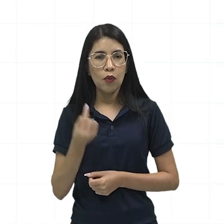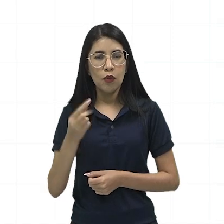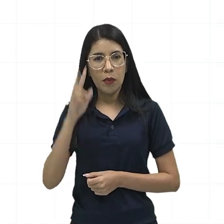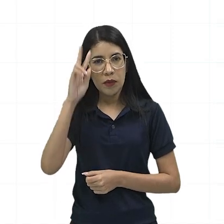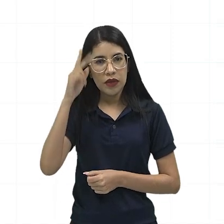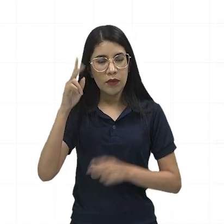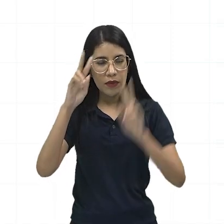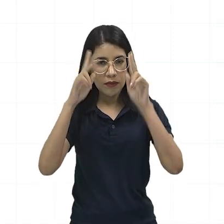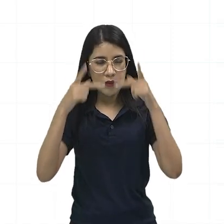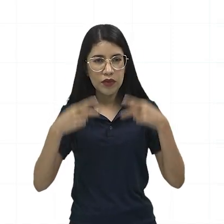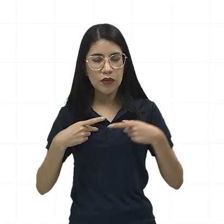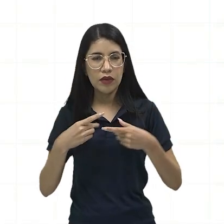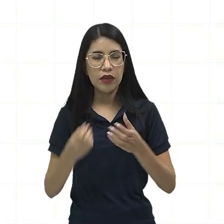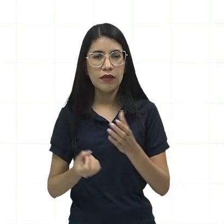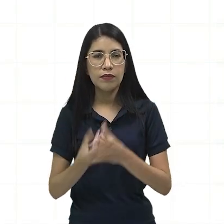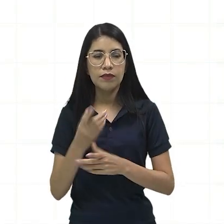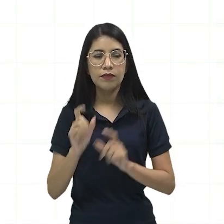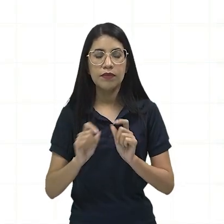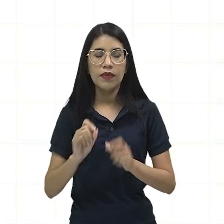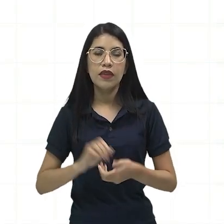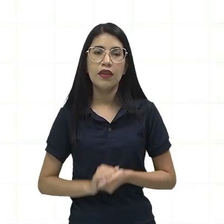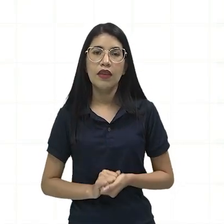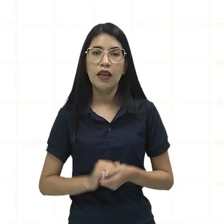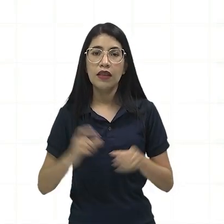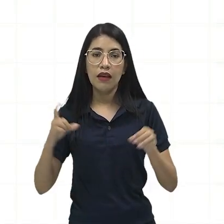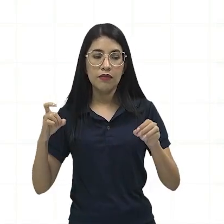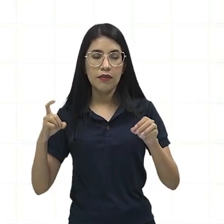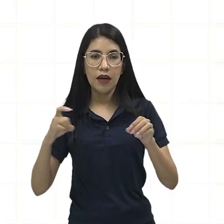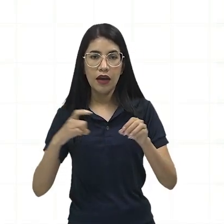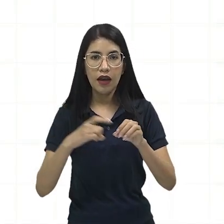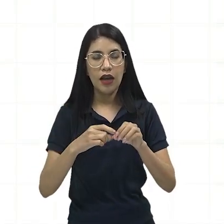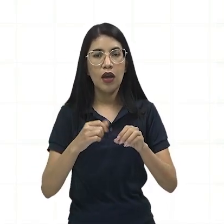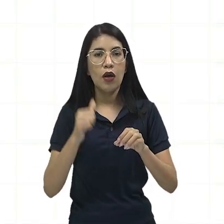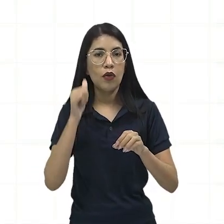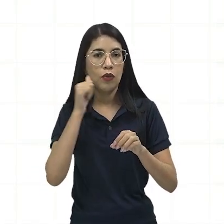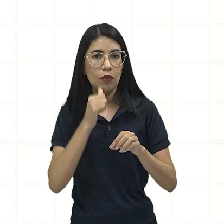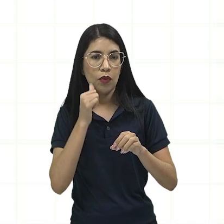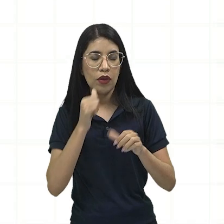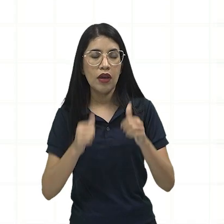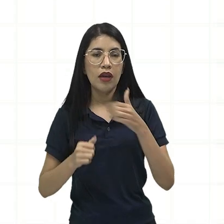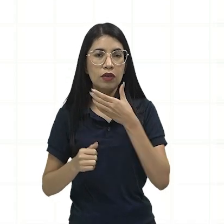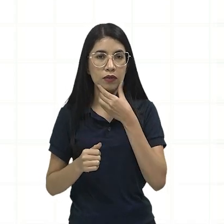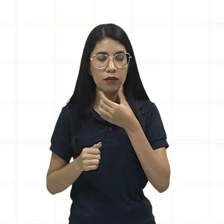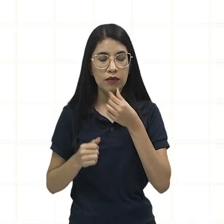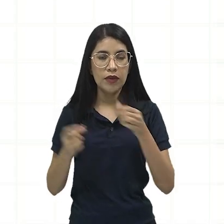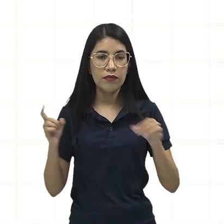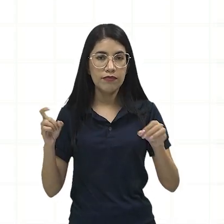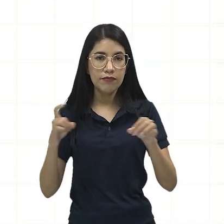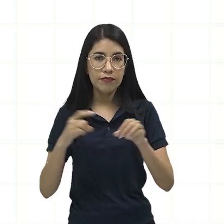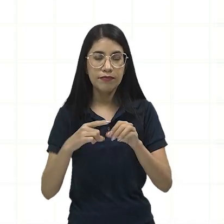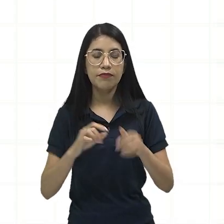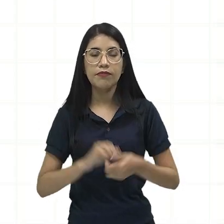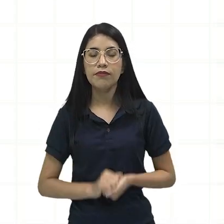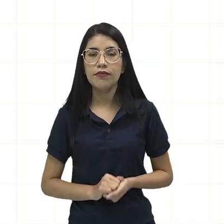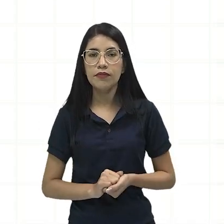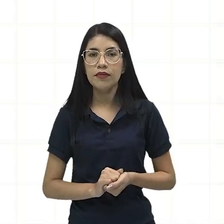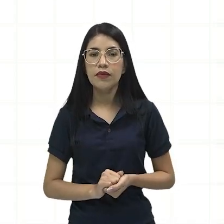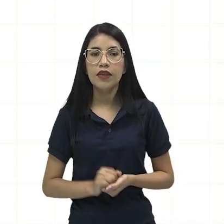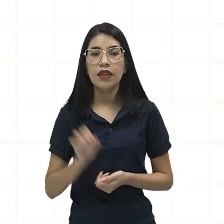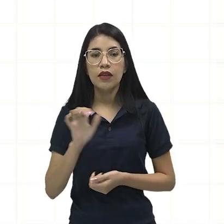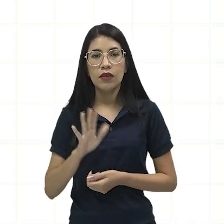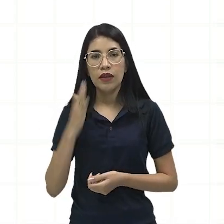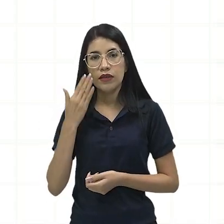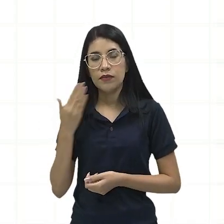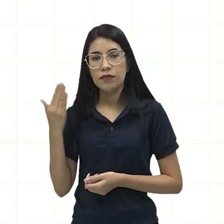que foi gerado a partir da união de material genético masculino e feminino. Aqui nesse primeiro quadro